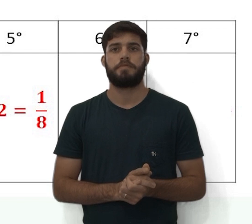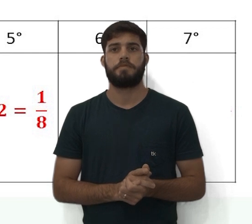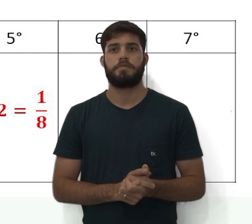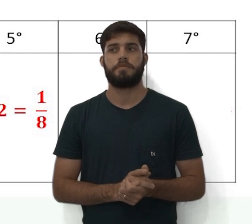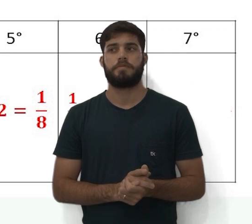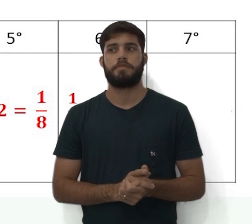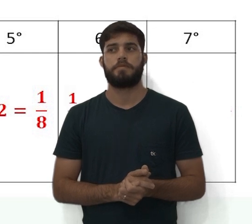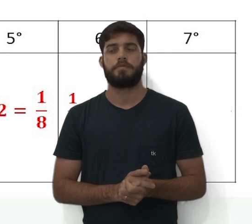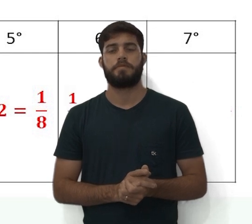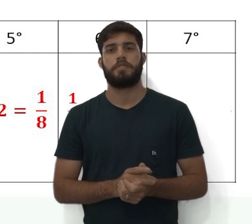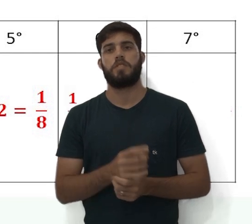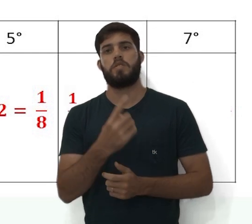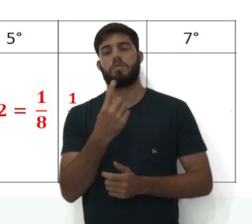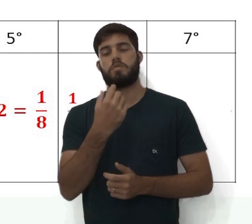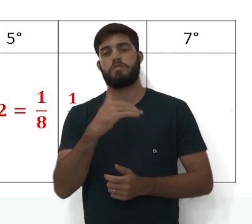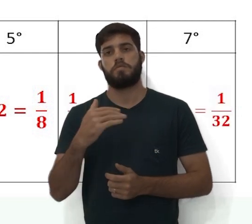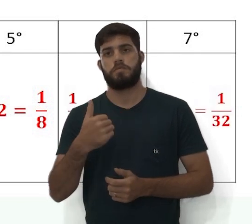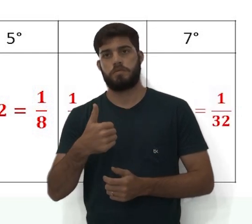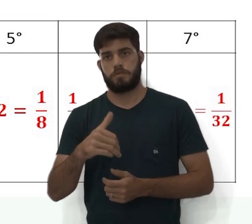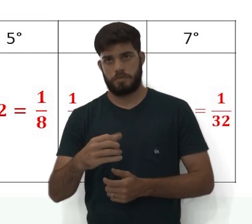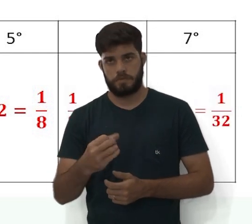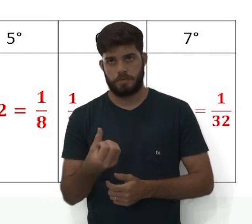A sexta 1/16 e a sétima